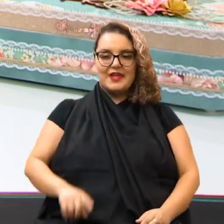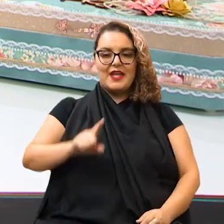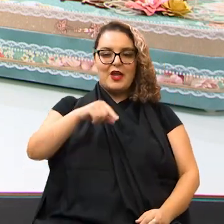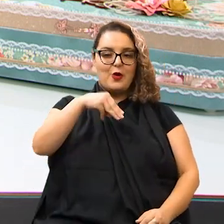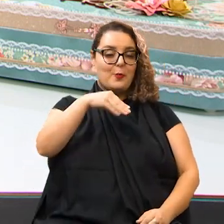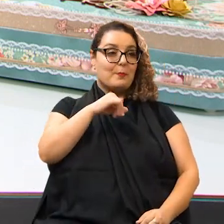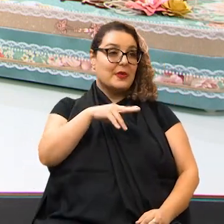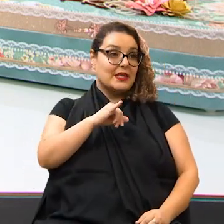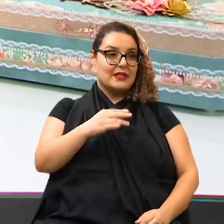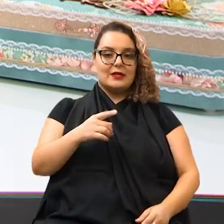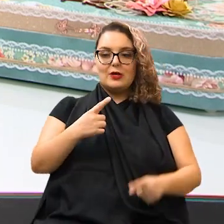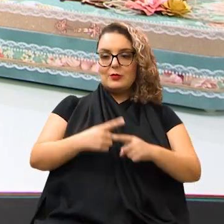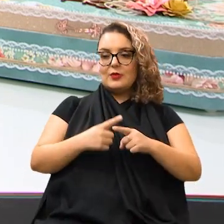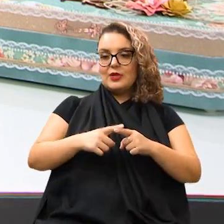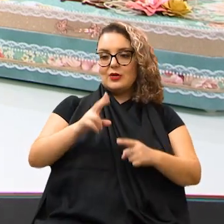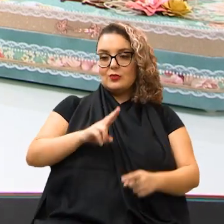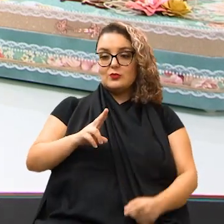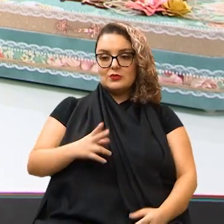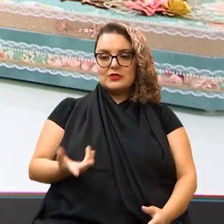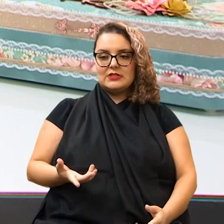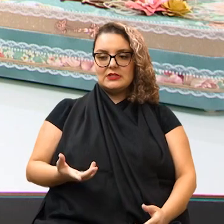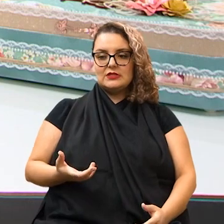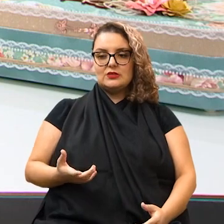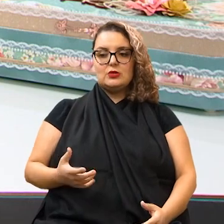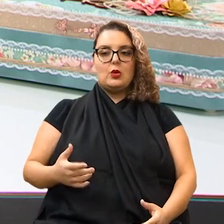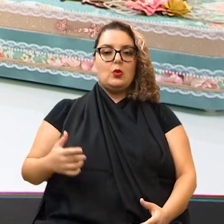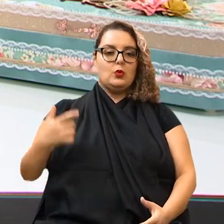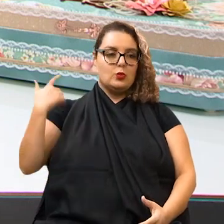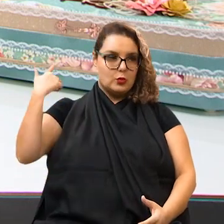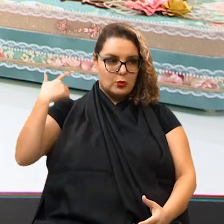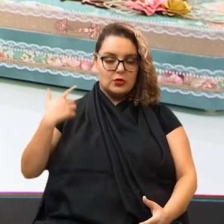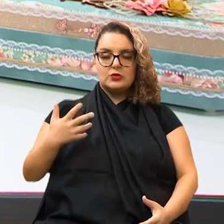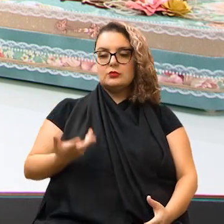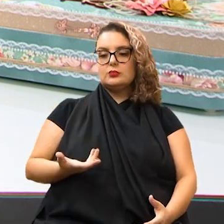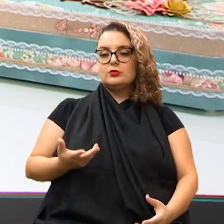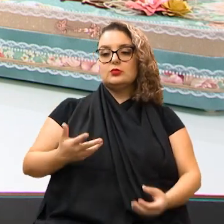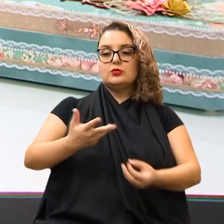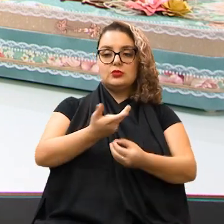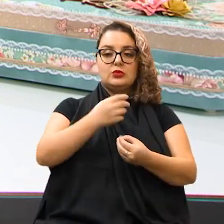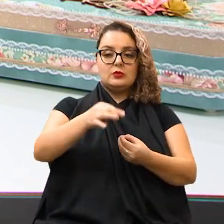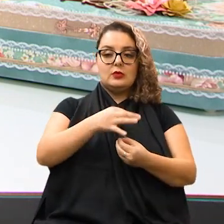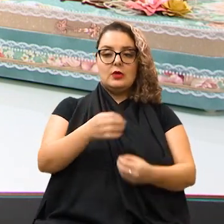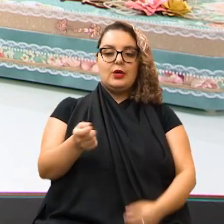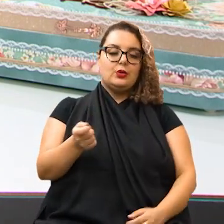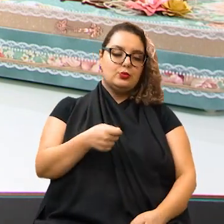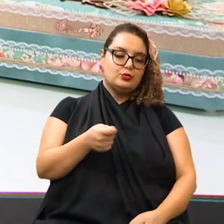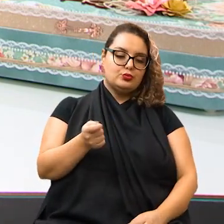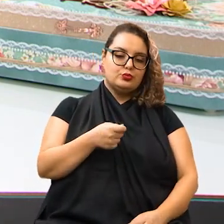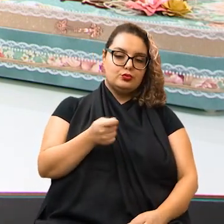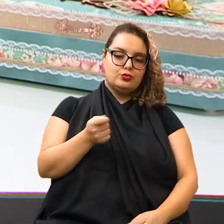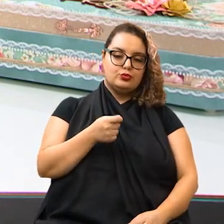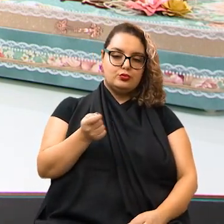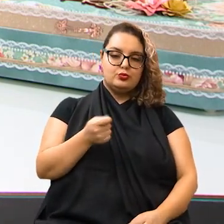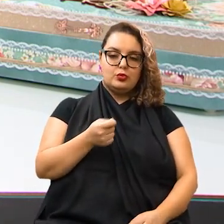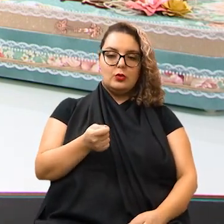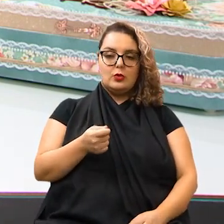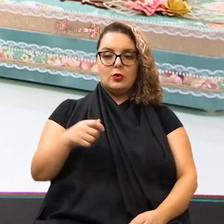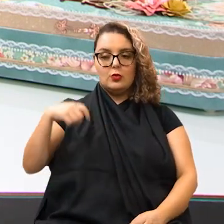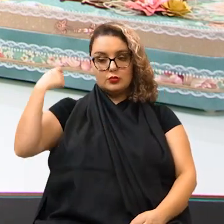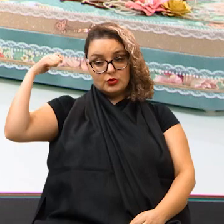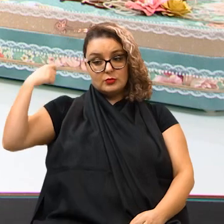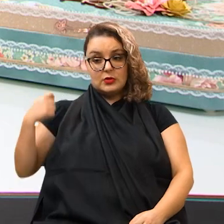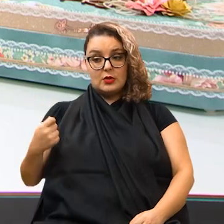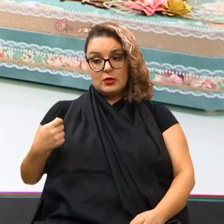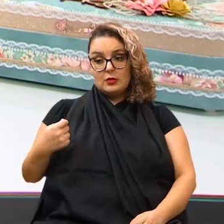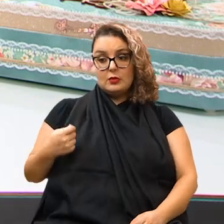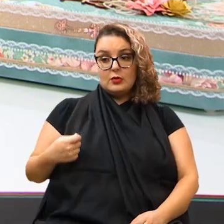mini. É um mini, porque a gente usa muito. Se a gente pegar o secador comum de artesanato, a gente fica muito tempo com isso, o comum de